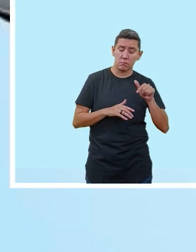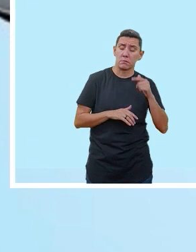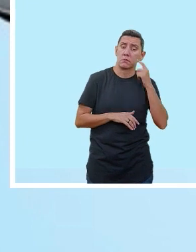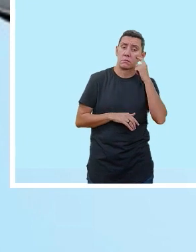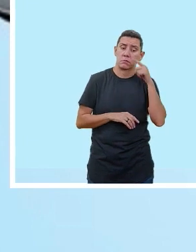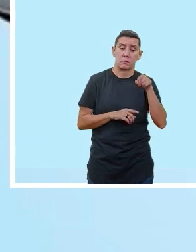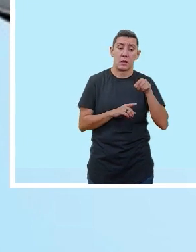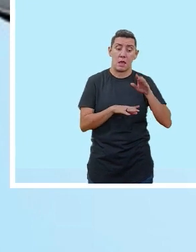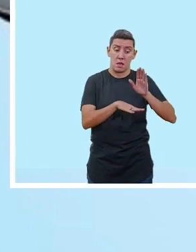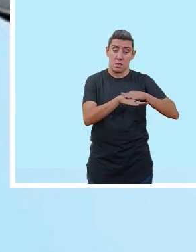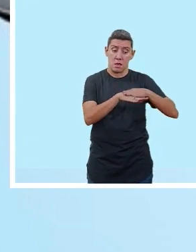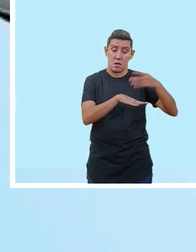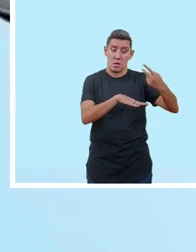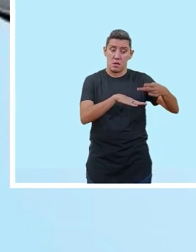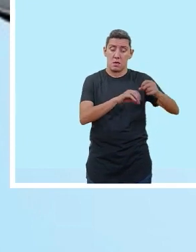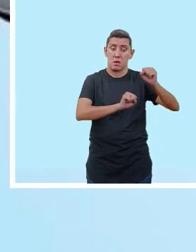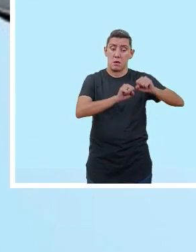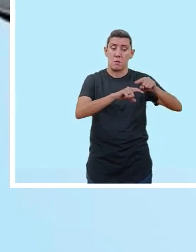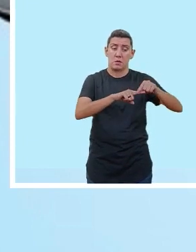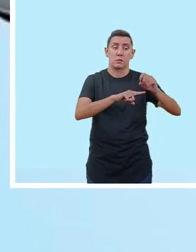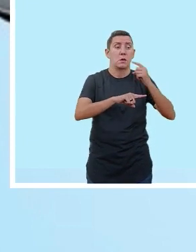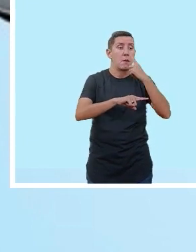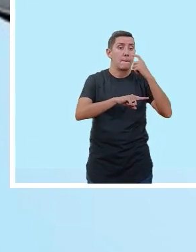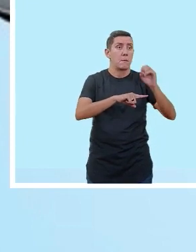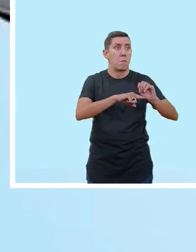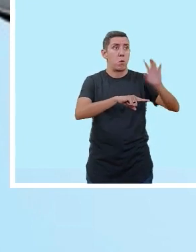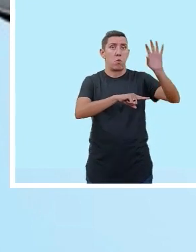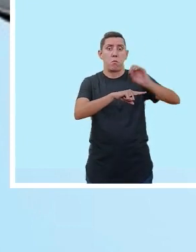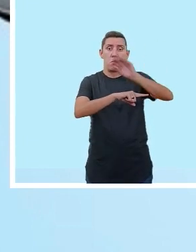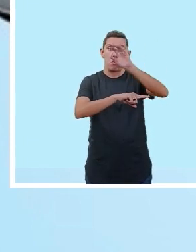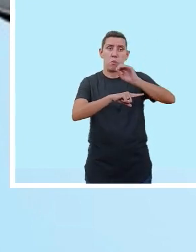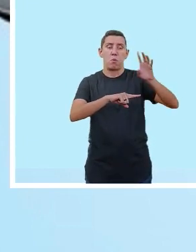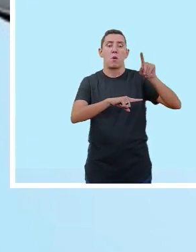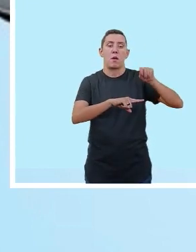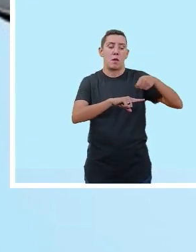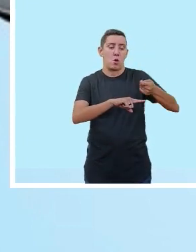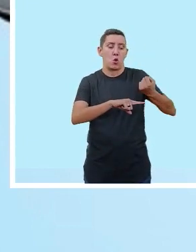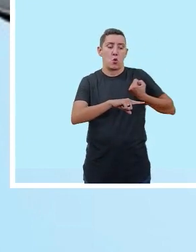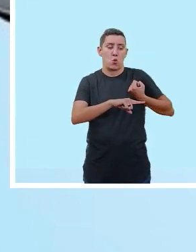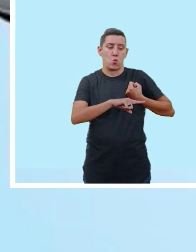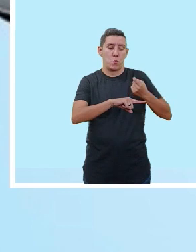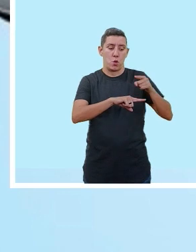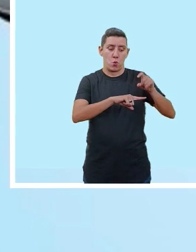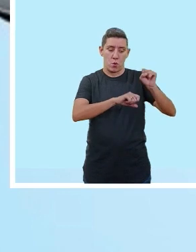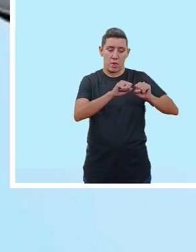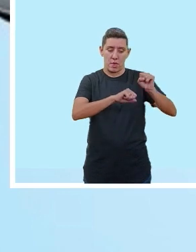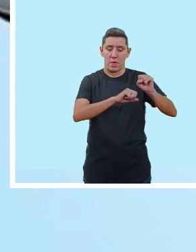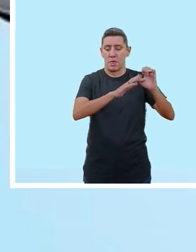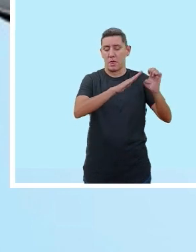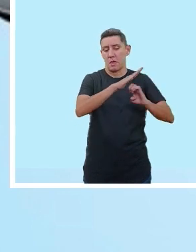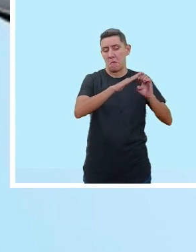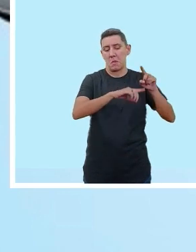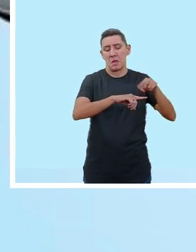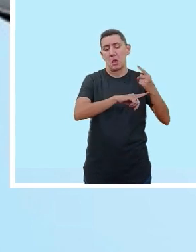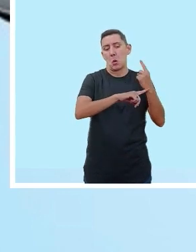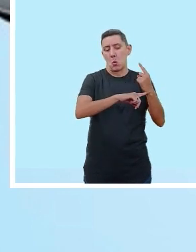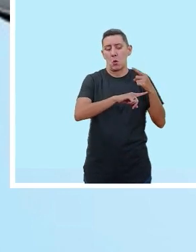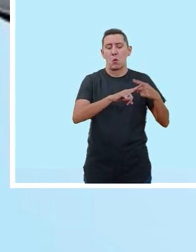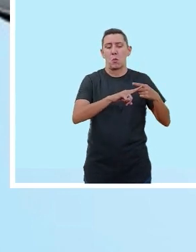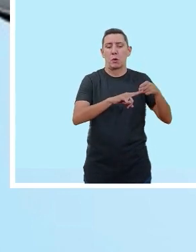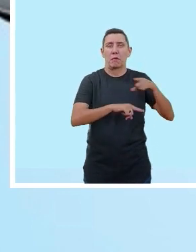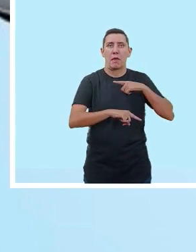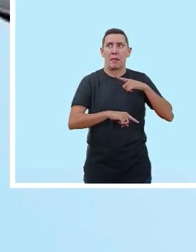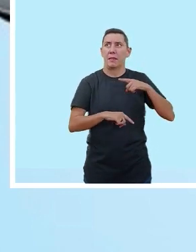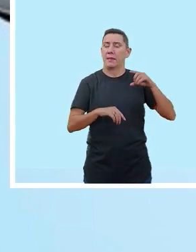é considerado escopo 1, né? Então, vamos dar um exemplo, uma empresa, ela tem uma instalação, ela tem uma série de equipamentos de